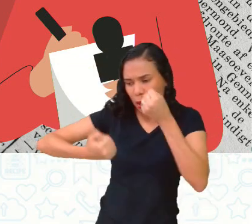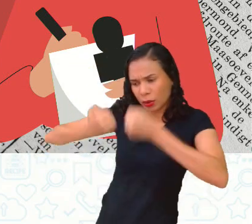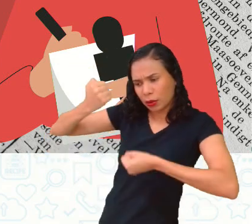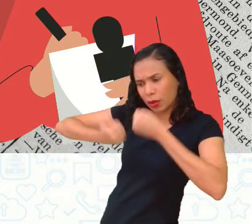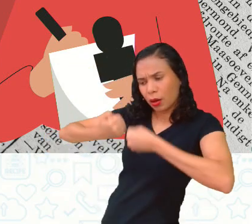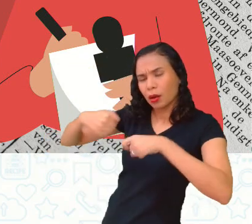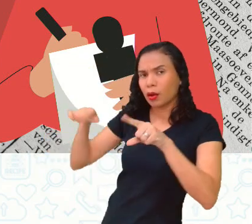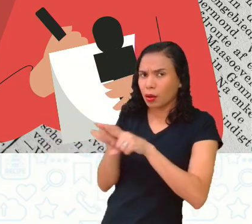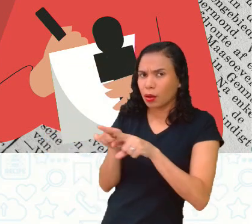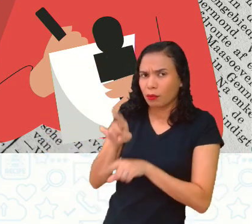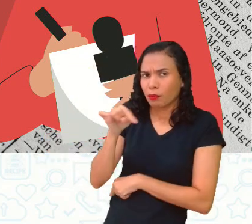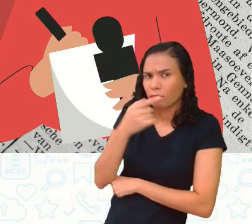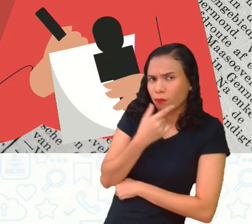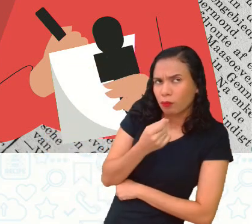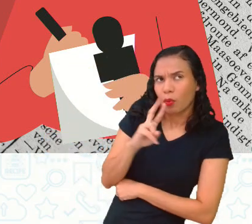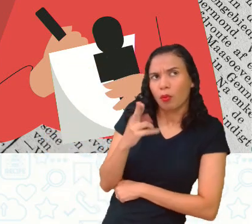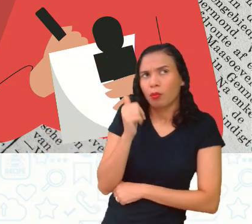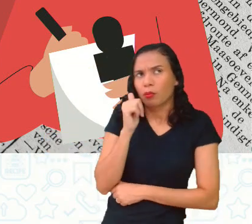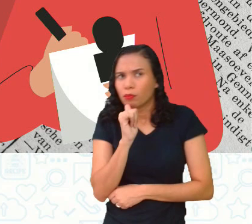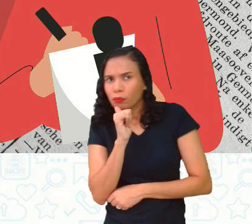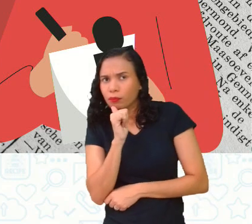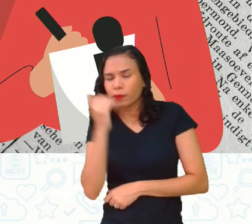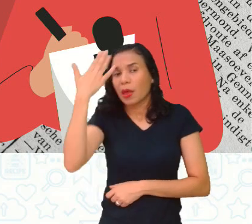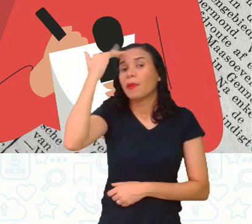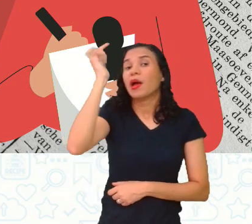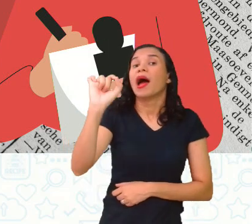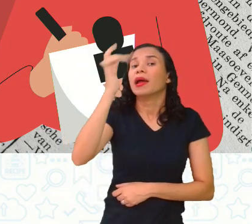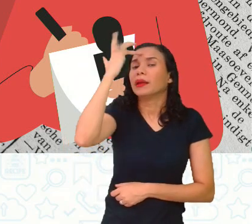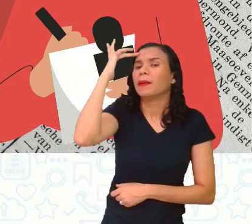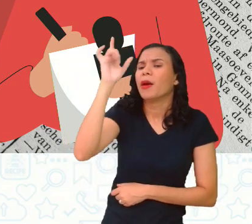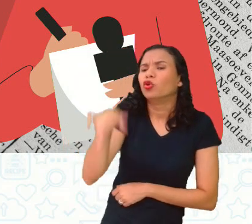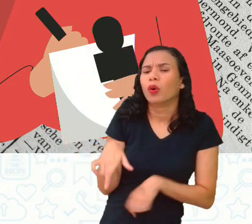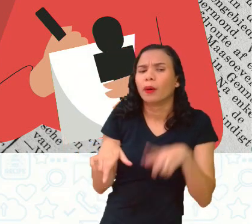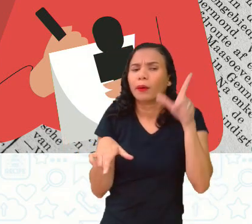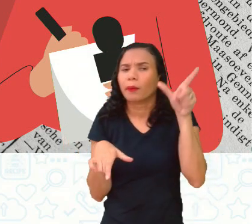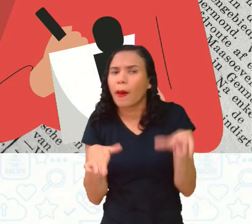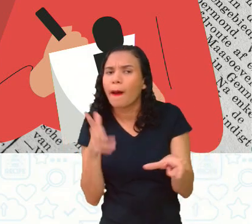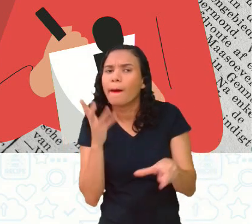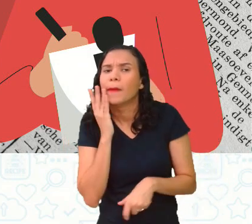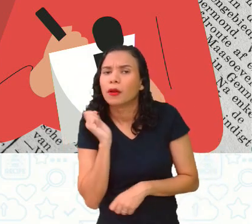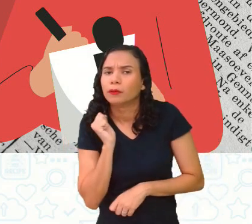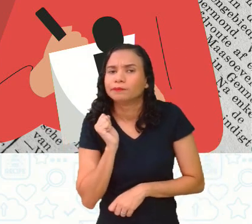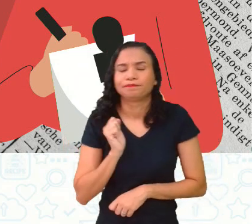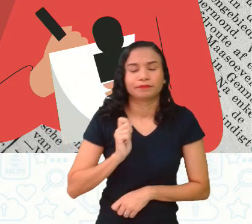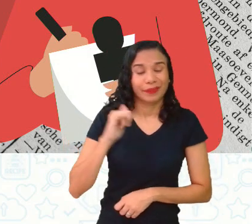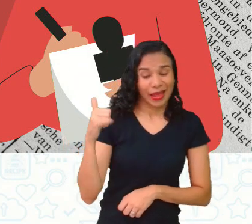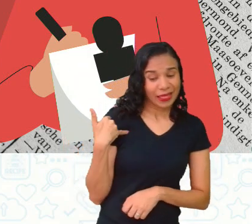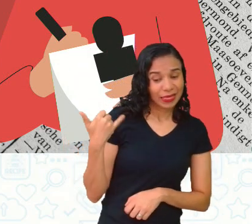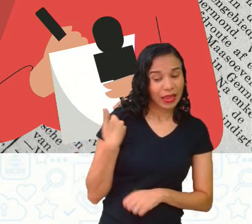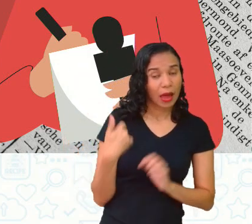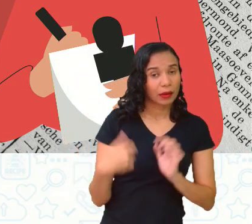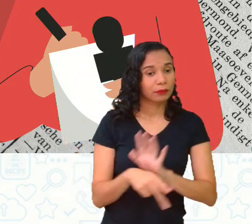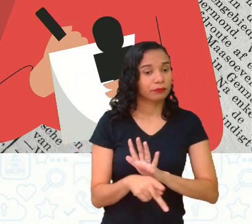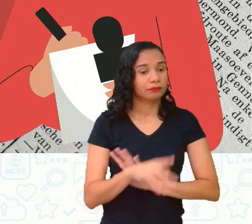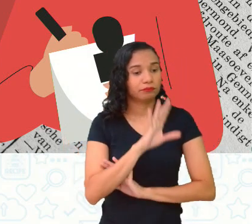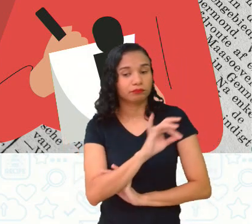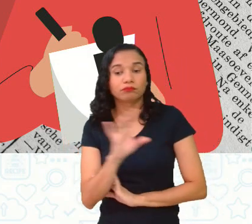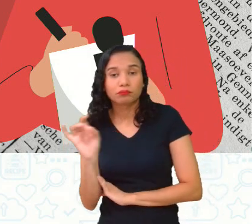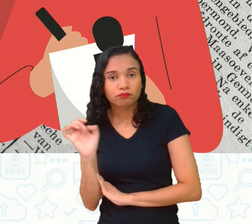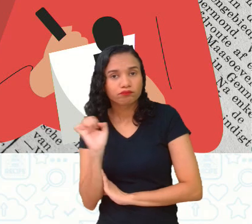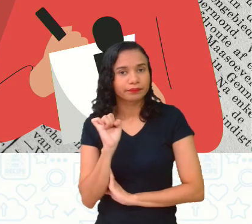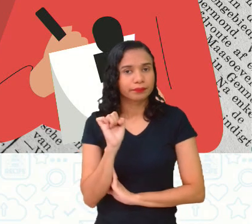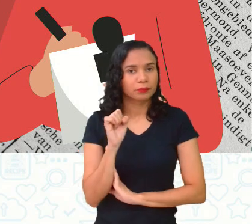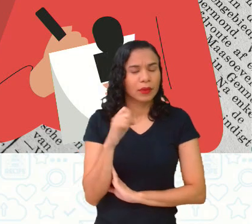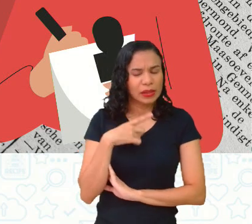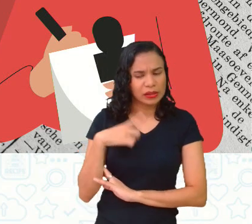carro também, né? A identidade das pessoas envolvidas, a idade dessas pessoas, o que é que elas faziam, se elas